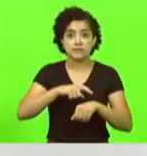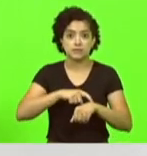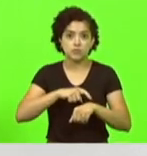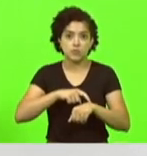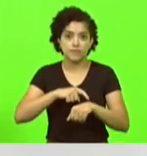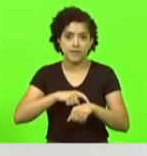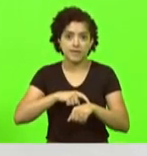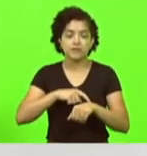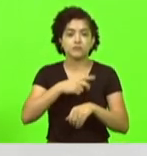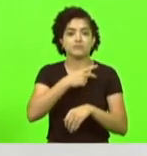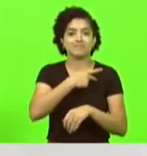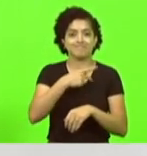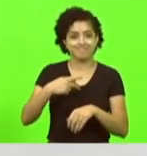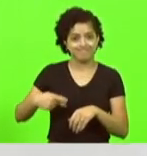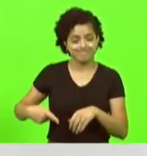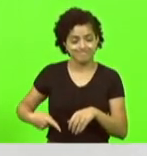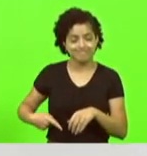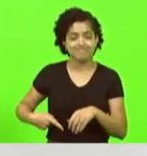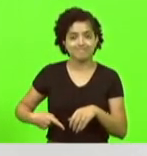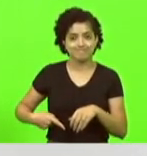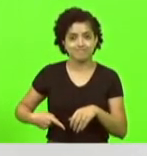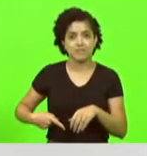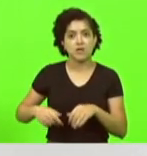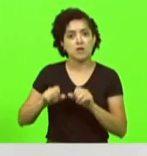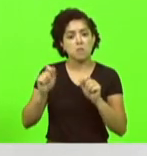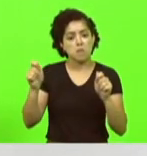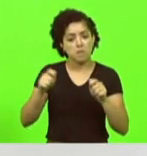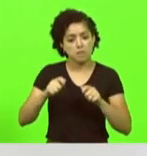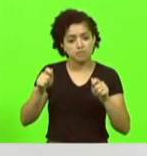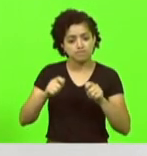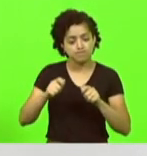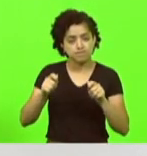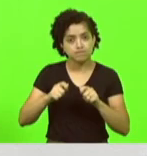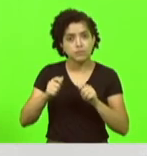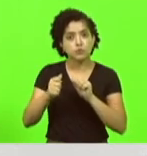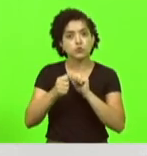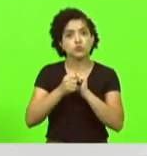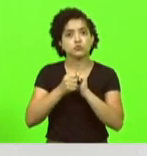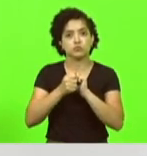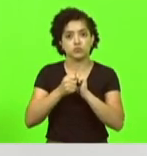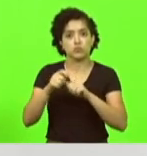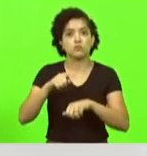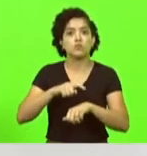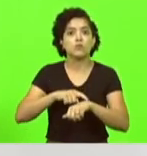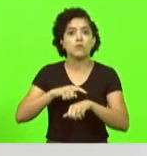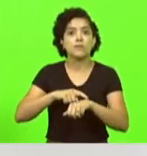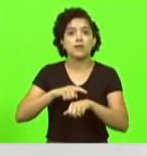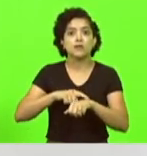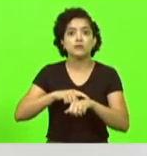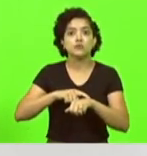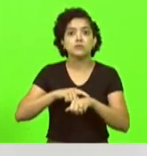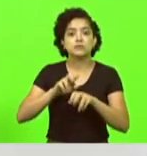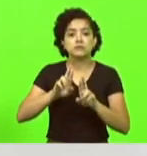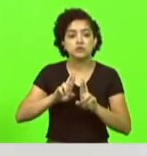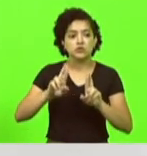passamos como presidente nós podemos juntos construir um momento diferente em Santa Catarina o momento harmonioso